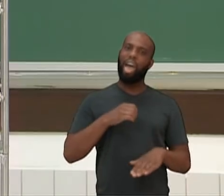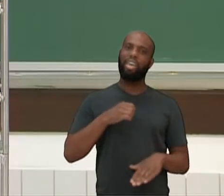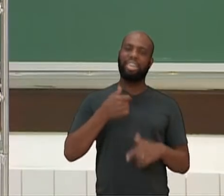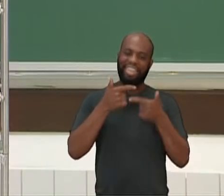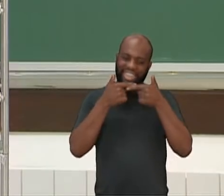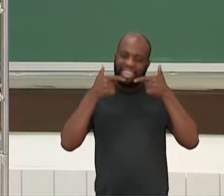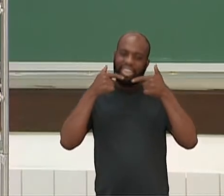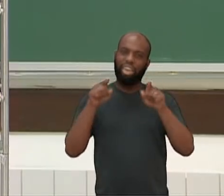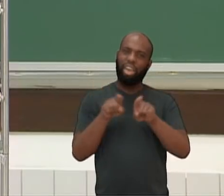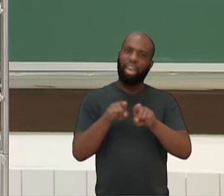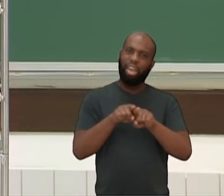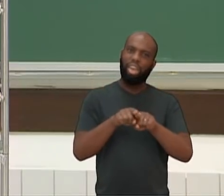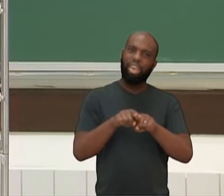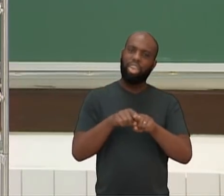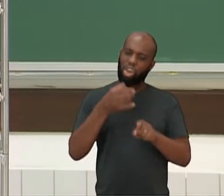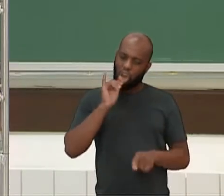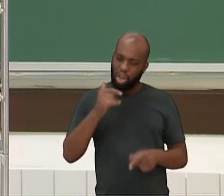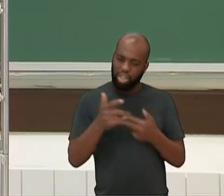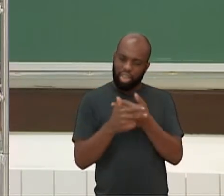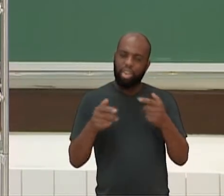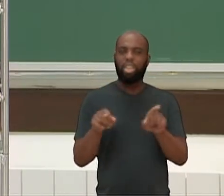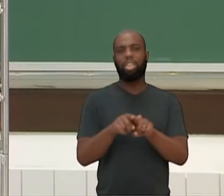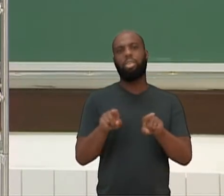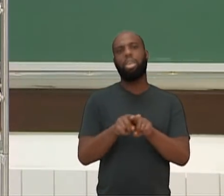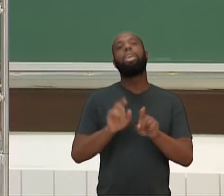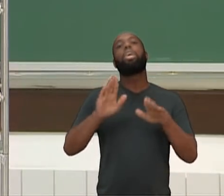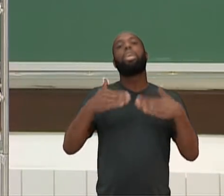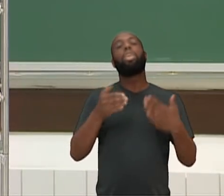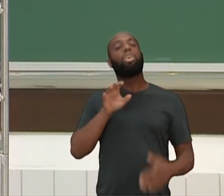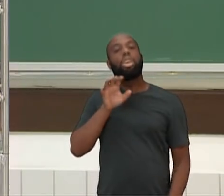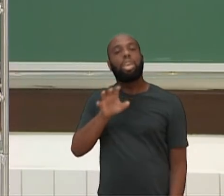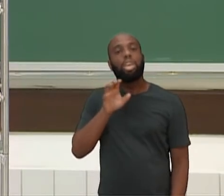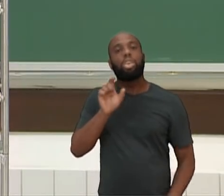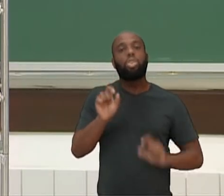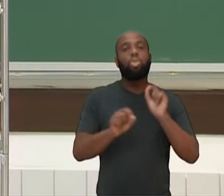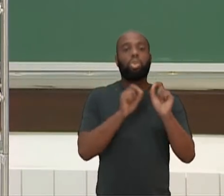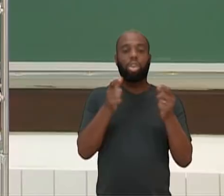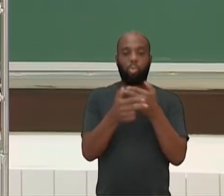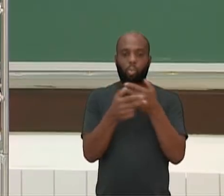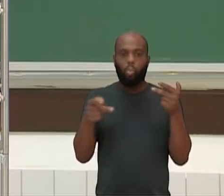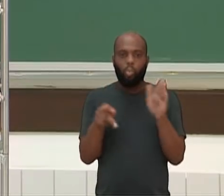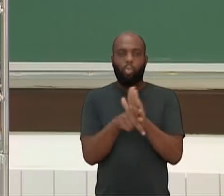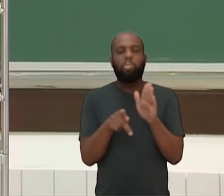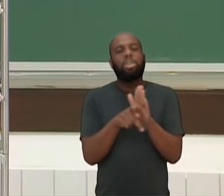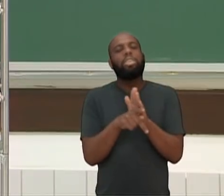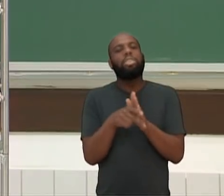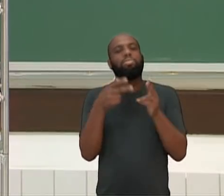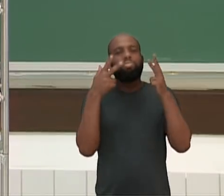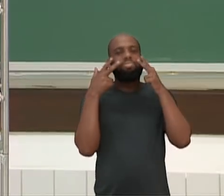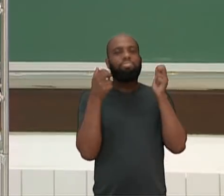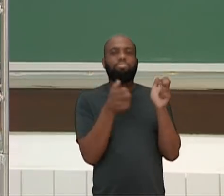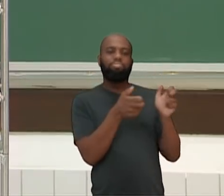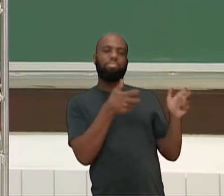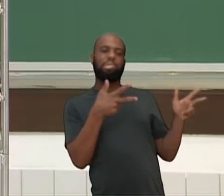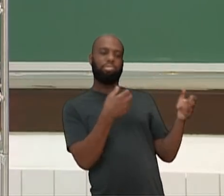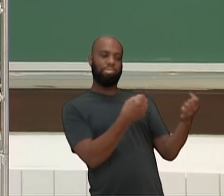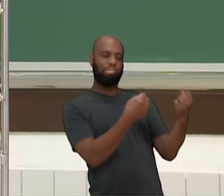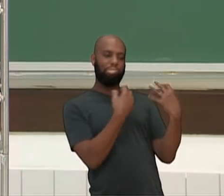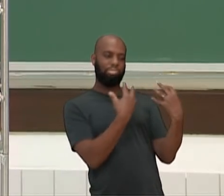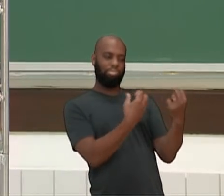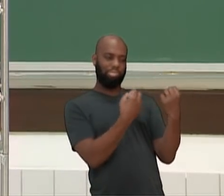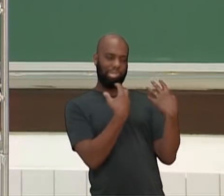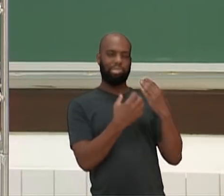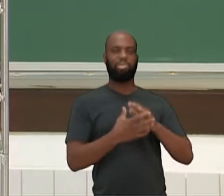contar. Então, essa é uma das mágicas indígenas aí que os índios nos ensinam. Né?